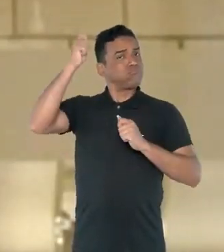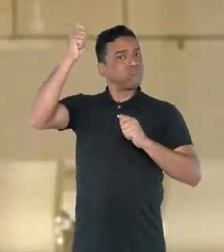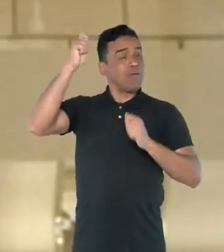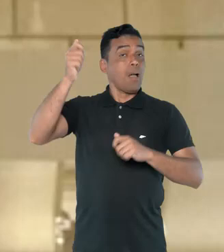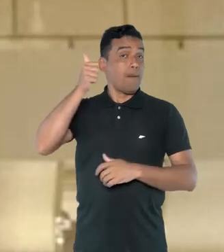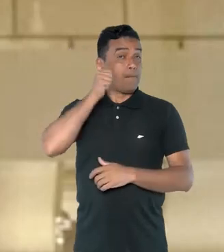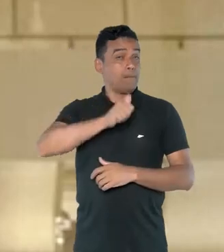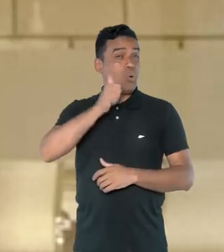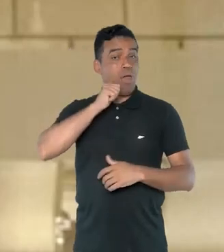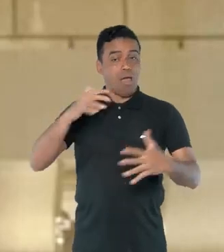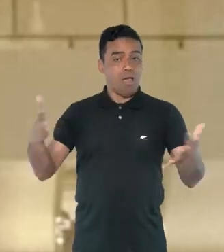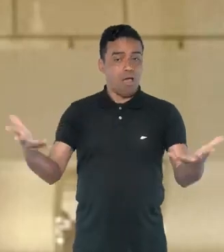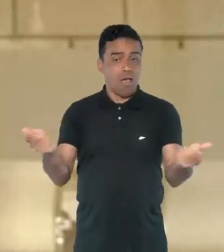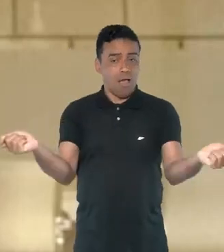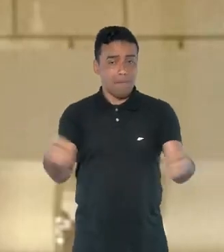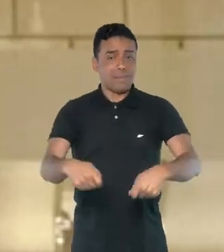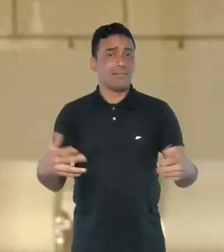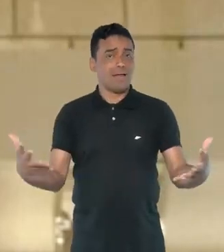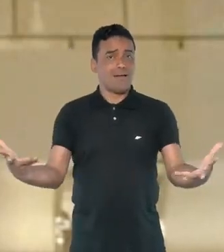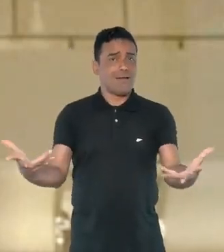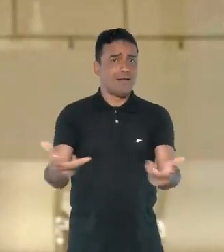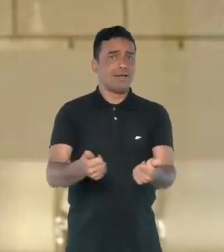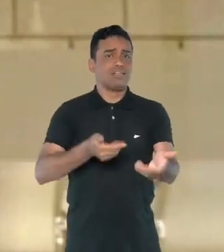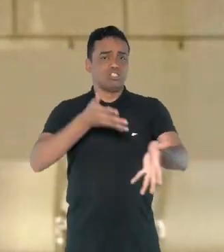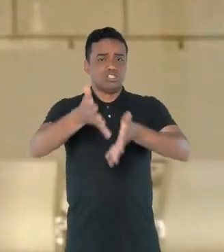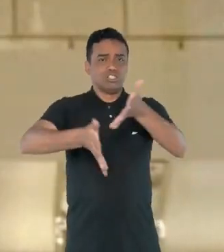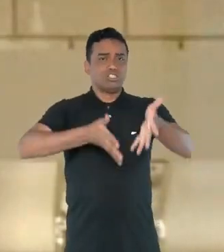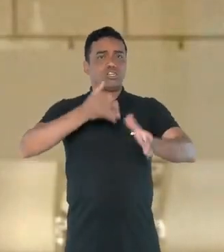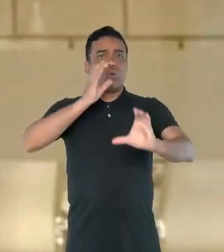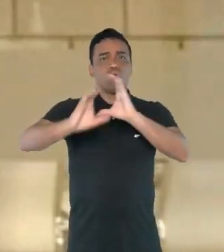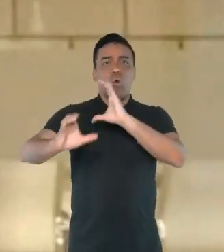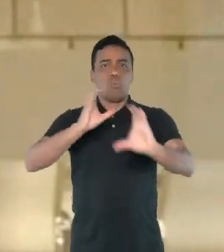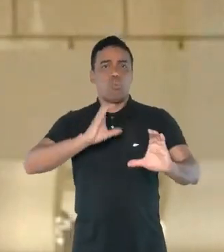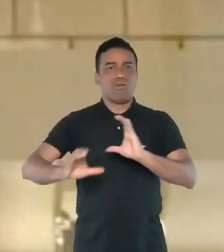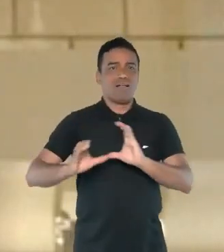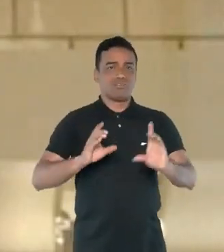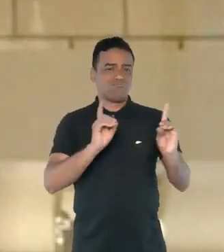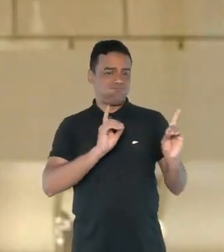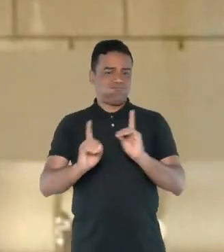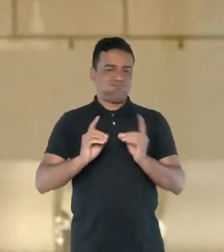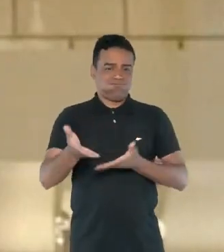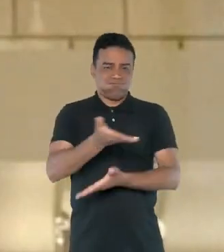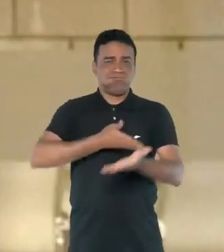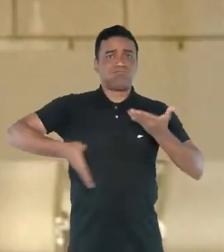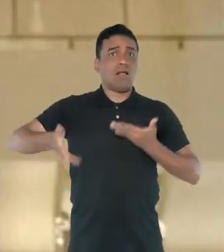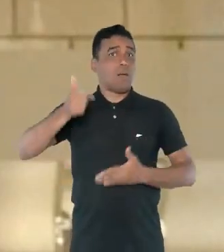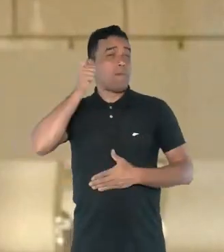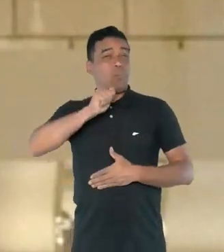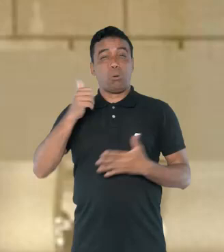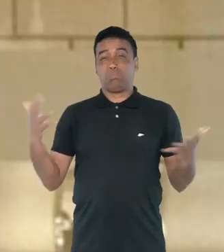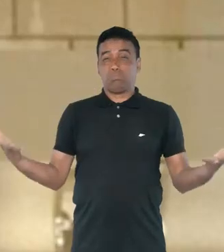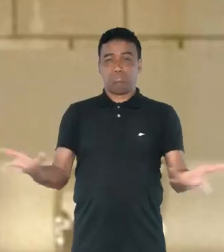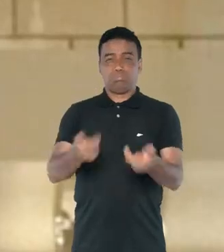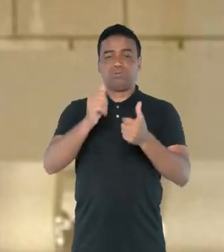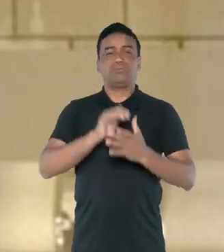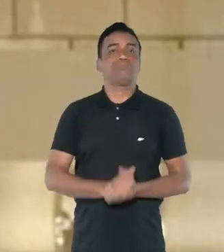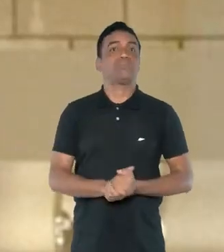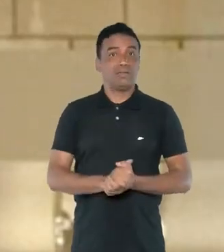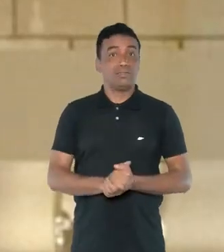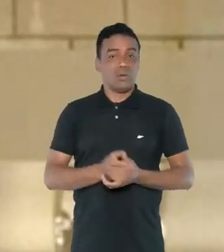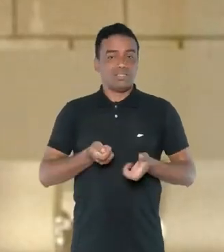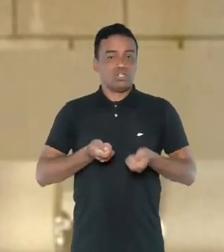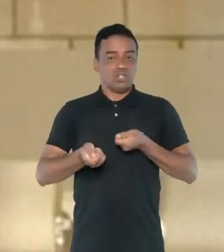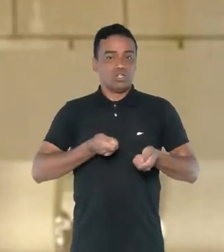muito mais, né, hábeis que os homens nessa arte da boa conversação, e, portanto, né,